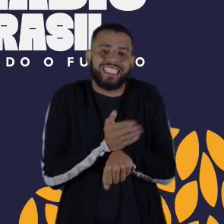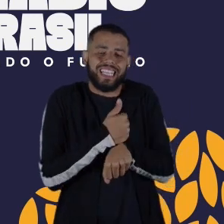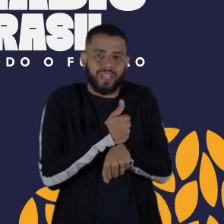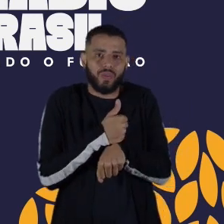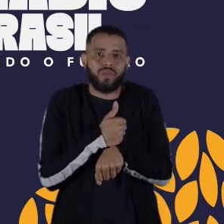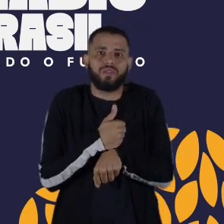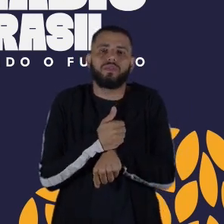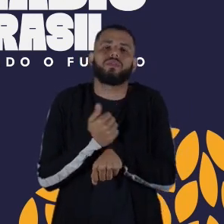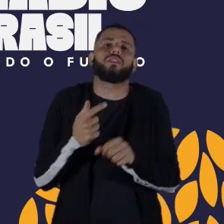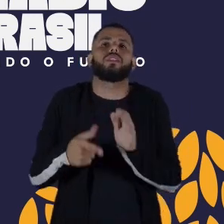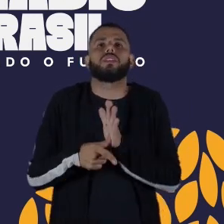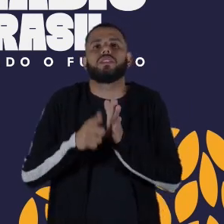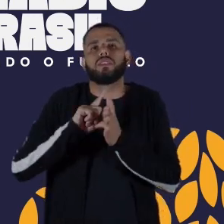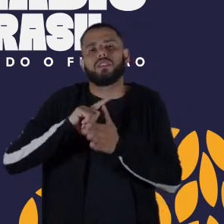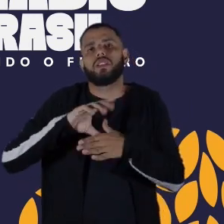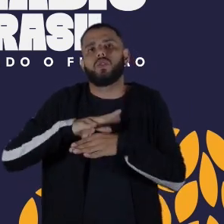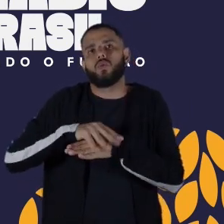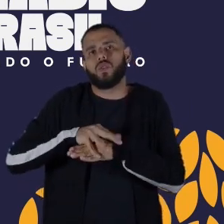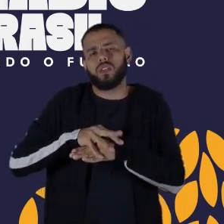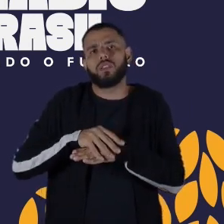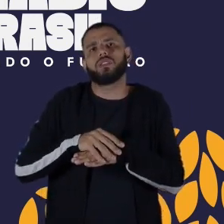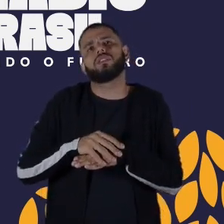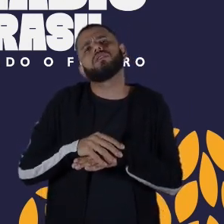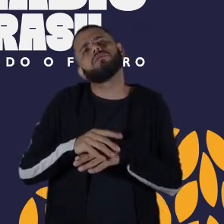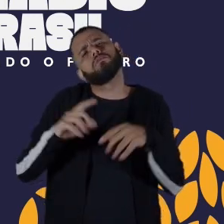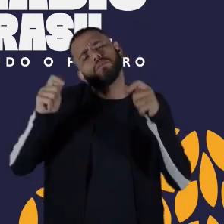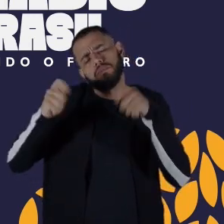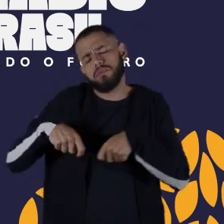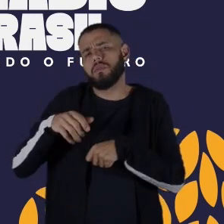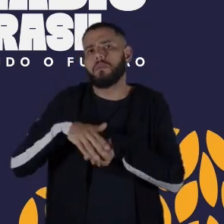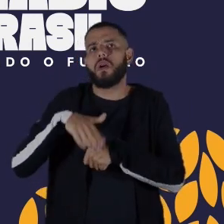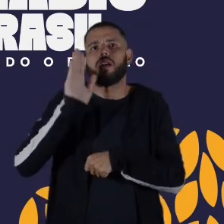do começo, temos mais possibilidades.